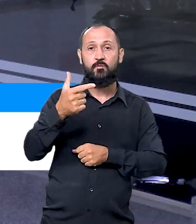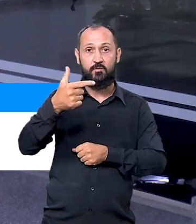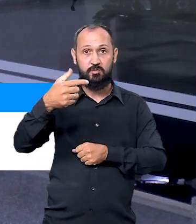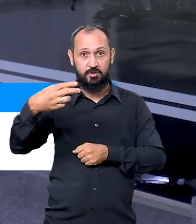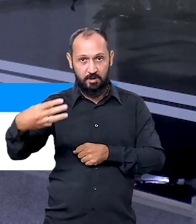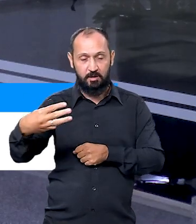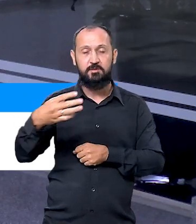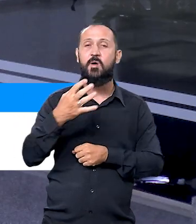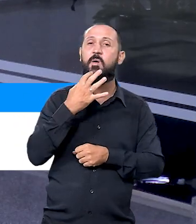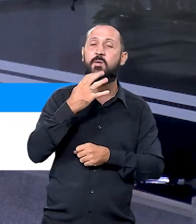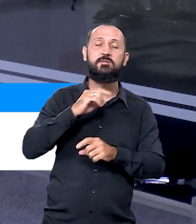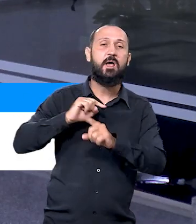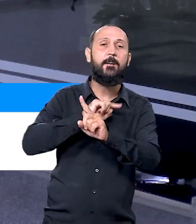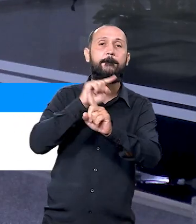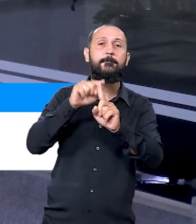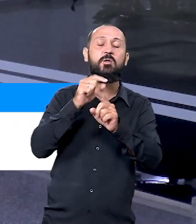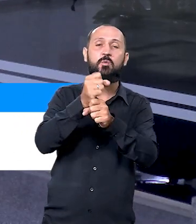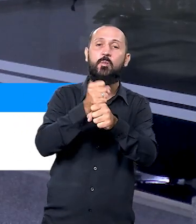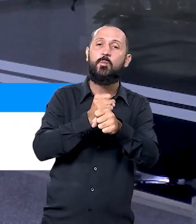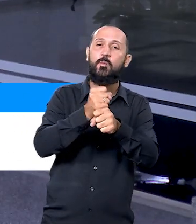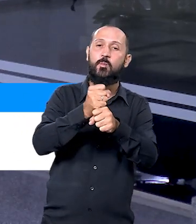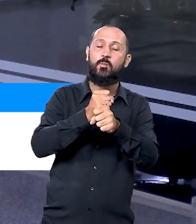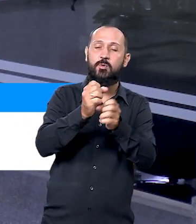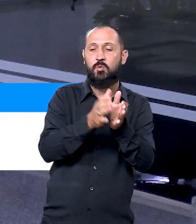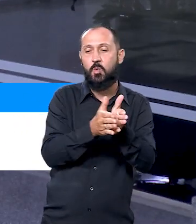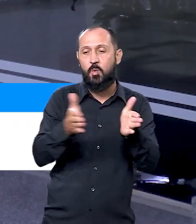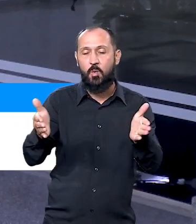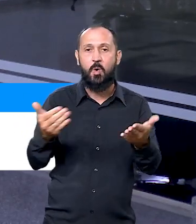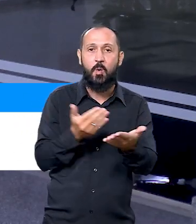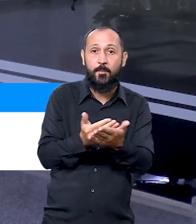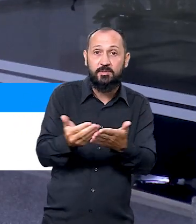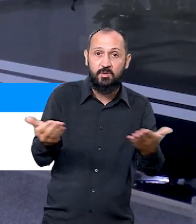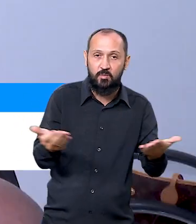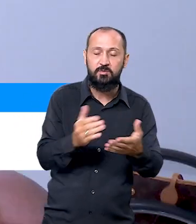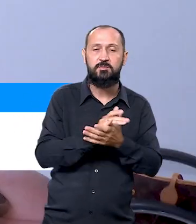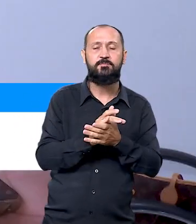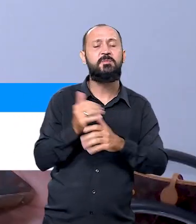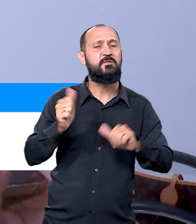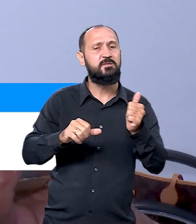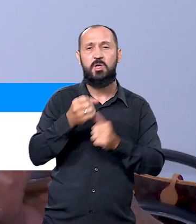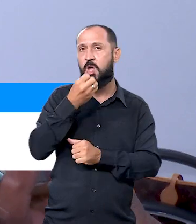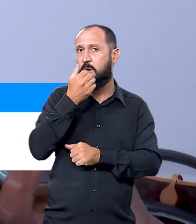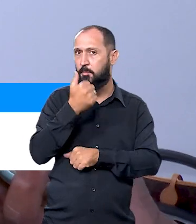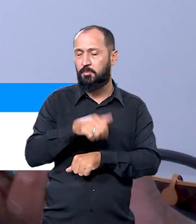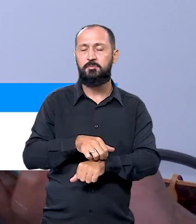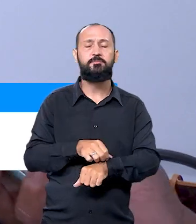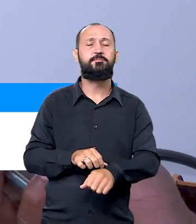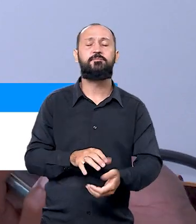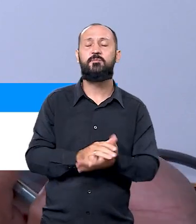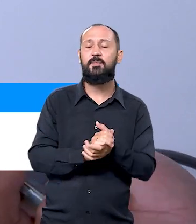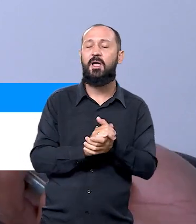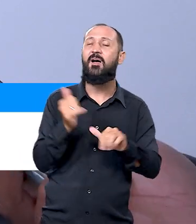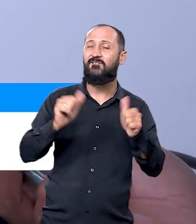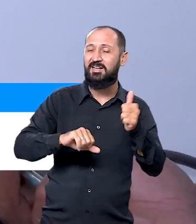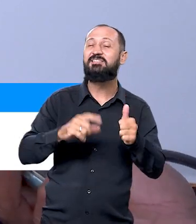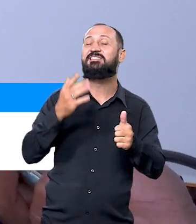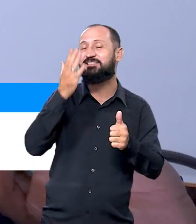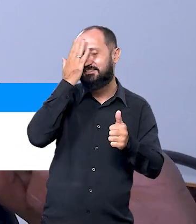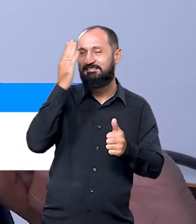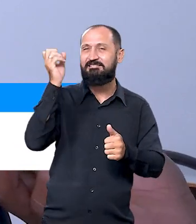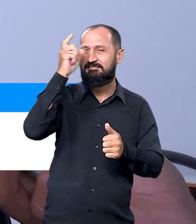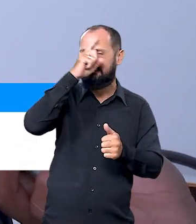2023 bem como conhecer as metas para o ano letivo que se inicia hoje olha a avaliação ela é positiva a educação é muito